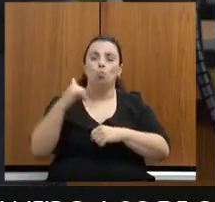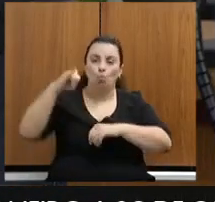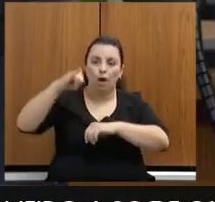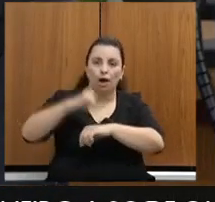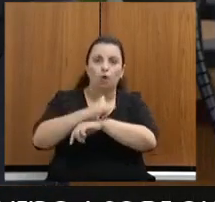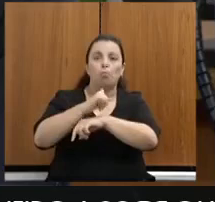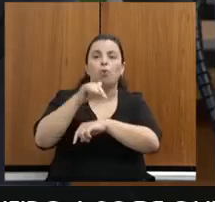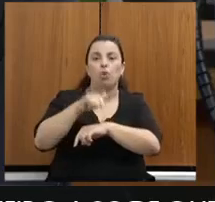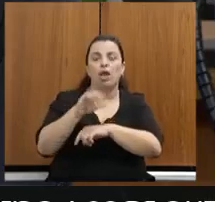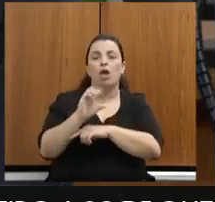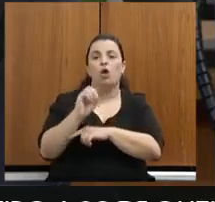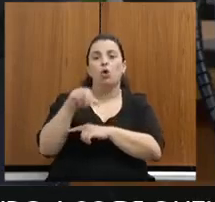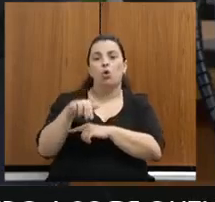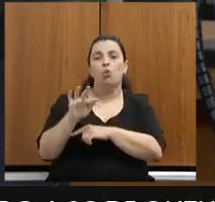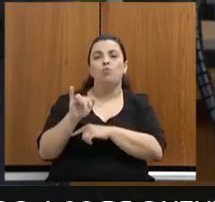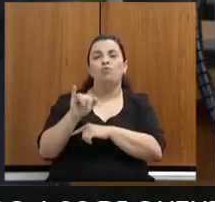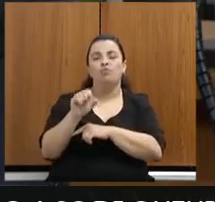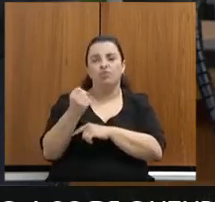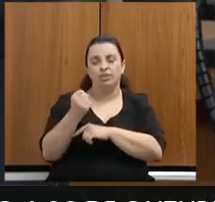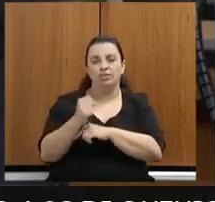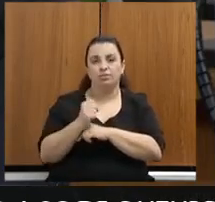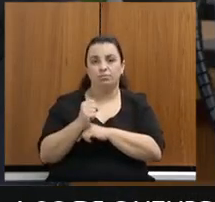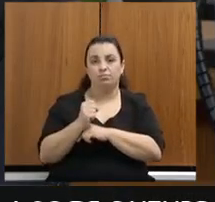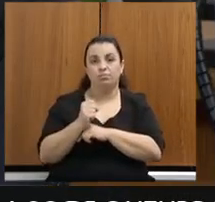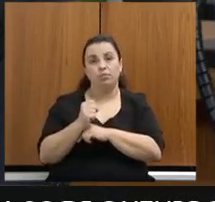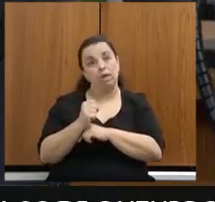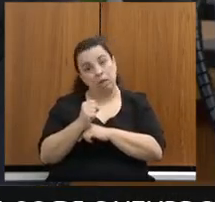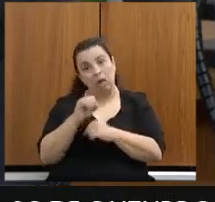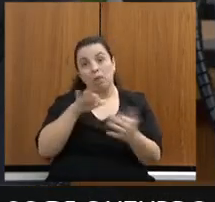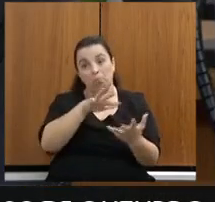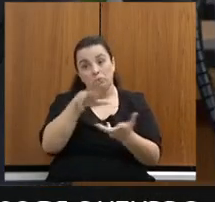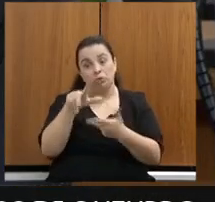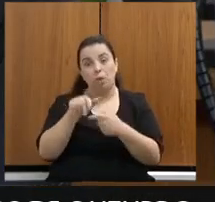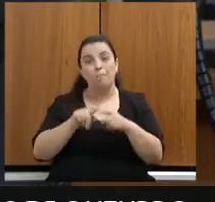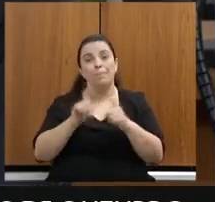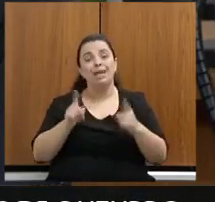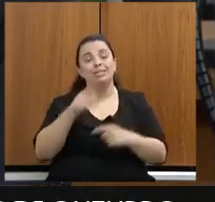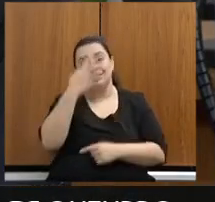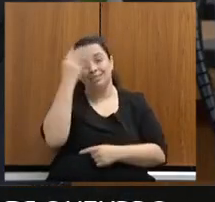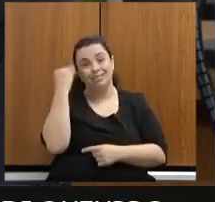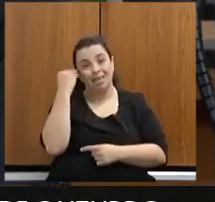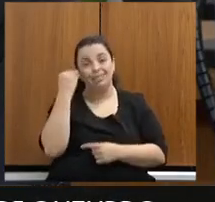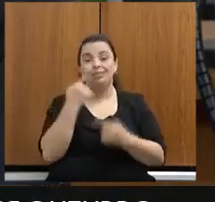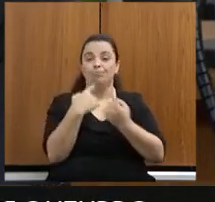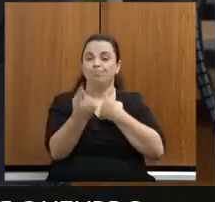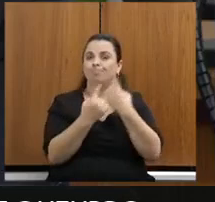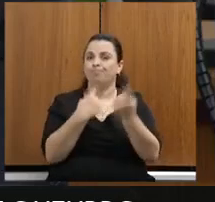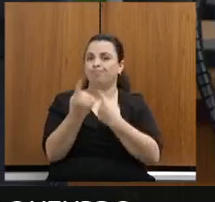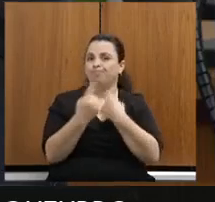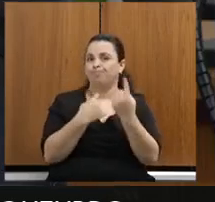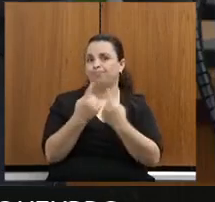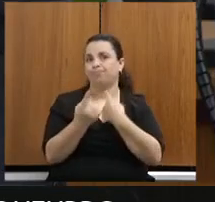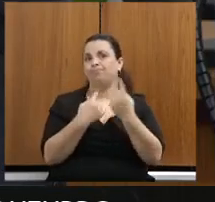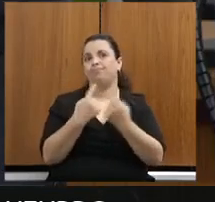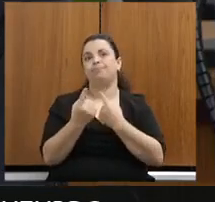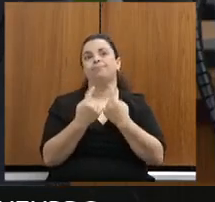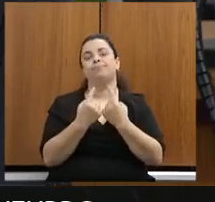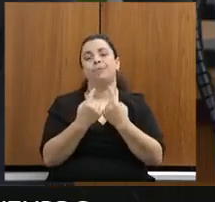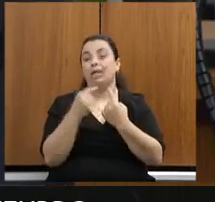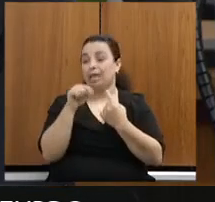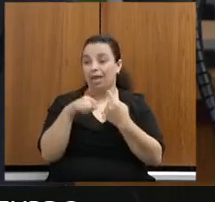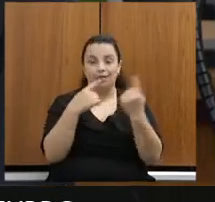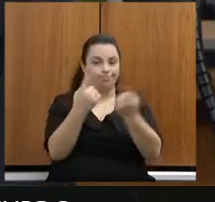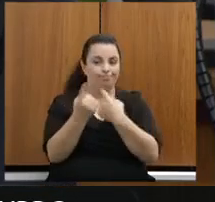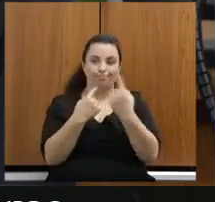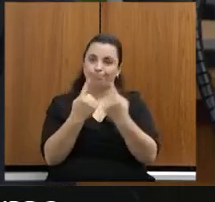porto internacional diziam eles só que ele esquece de 25 por cento da malha Rodoviária Federal dentro do Estado né E aí por aí